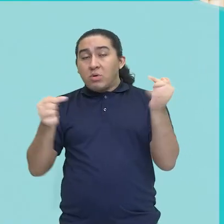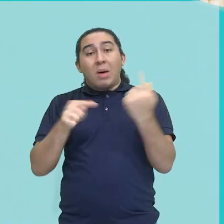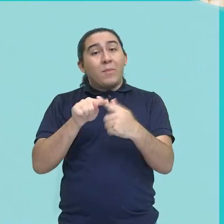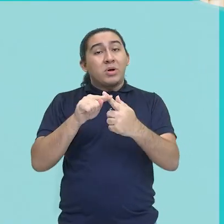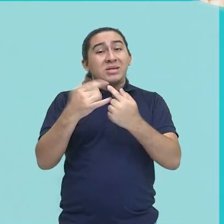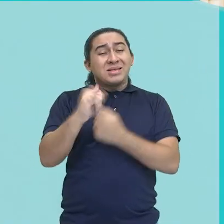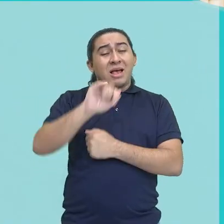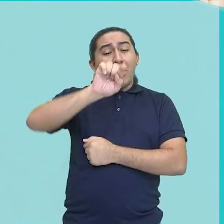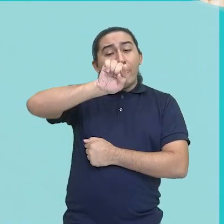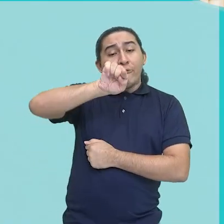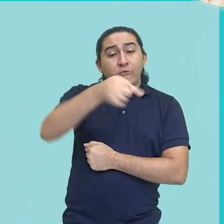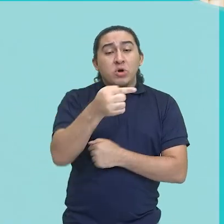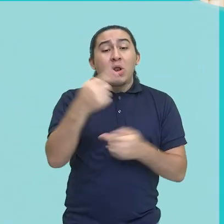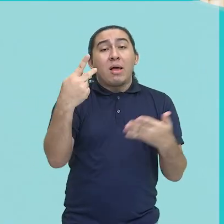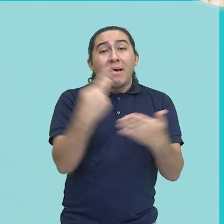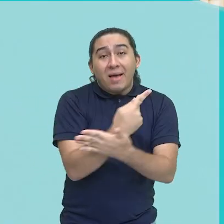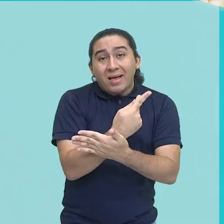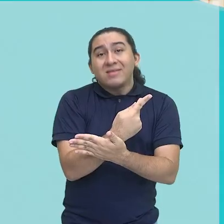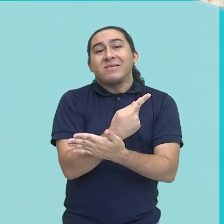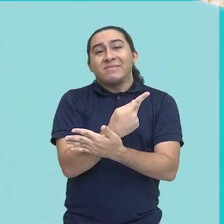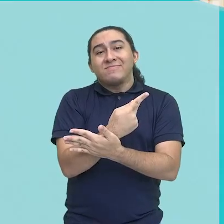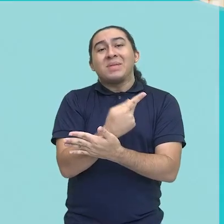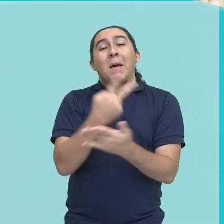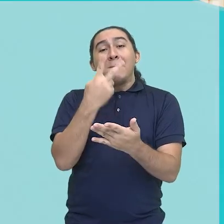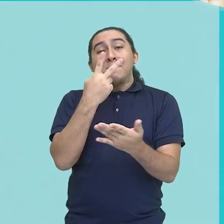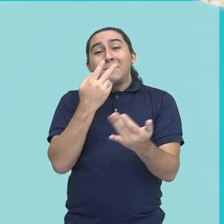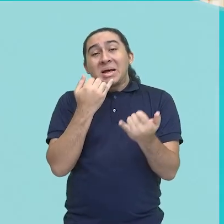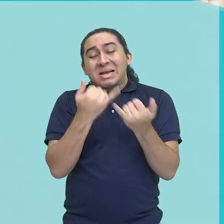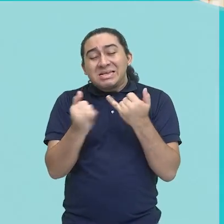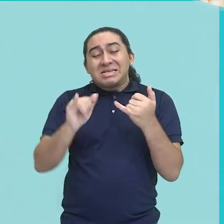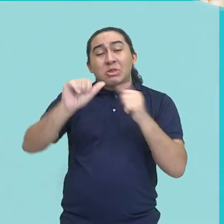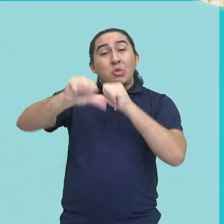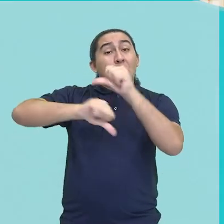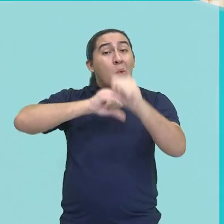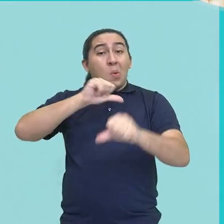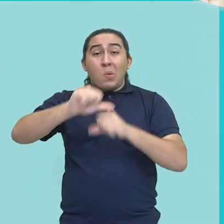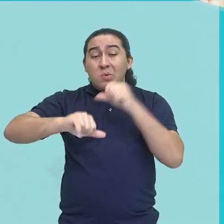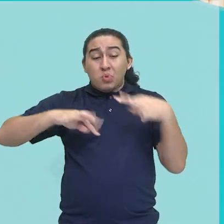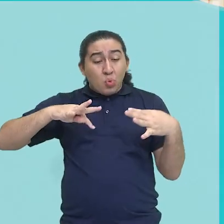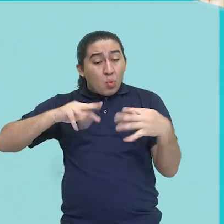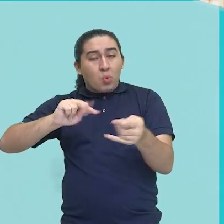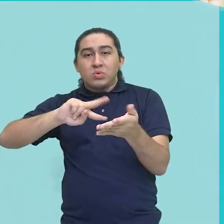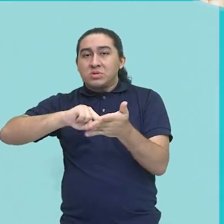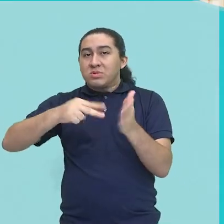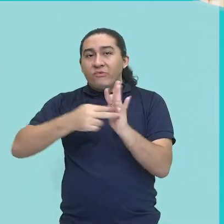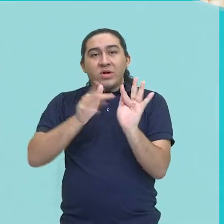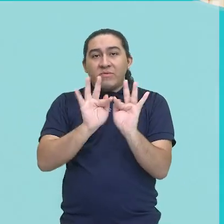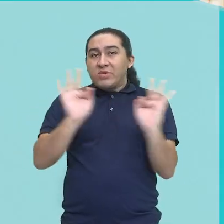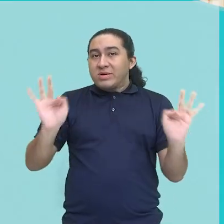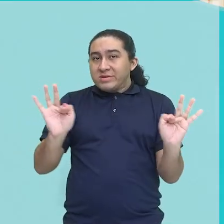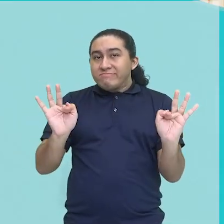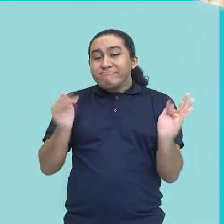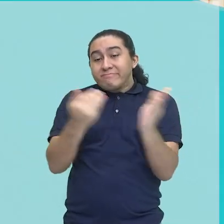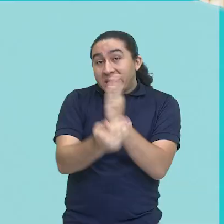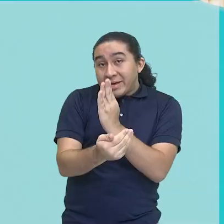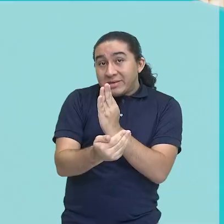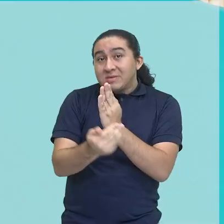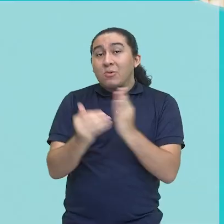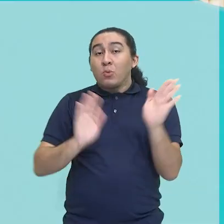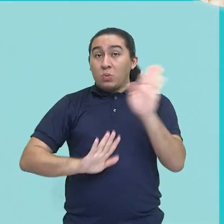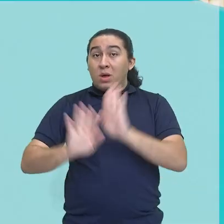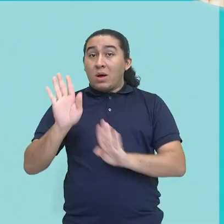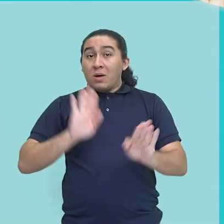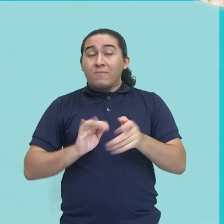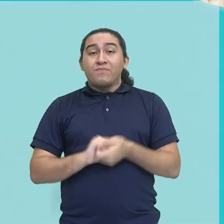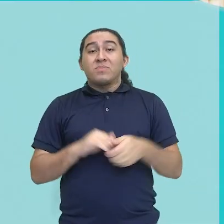o sentido de um texto, né? Só uma simples vírgula. Então, e as pessoas